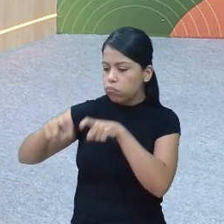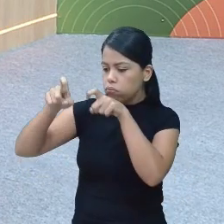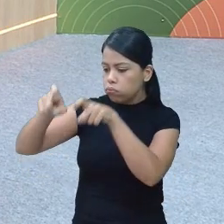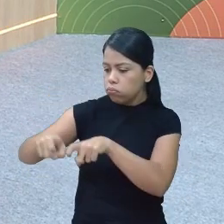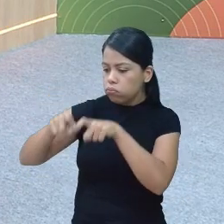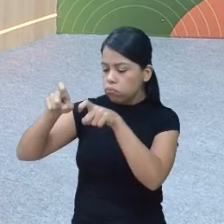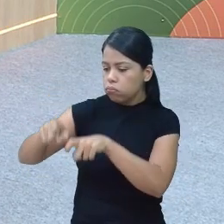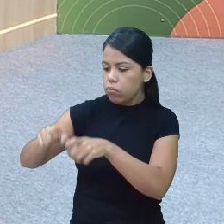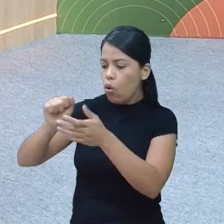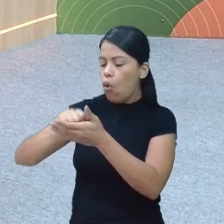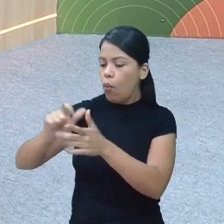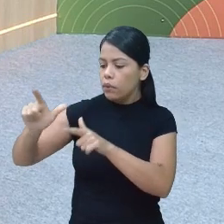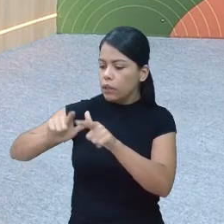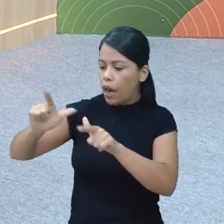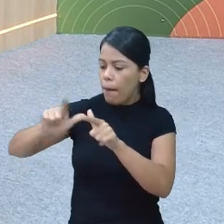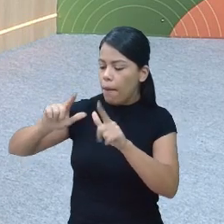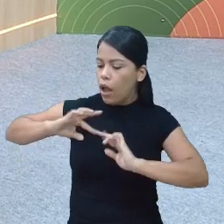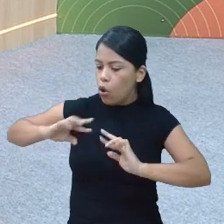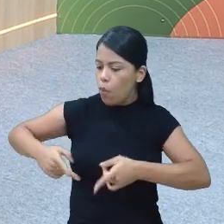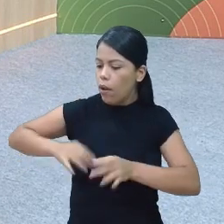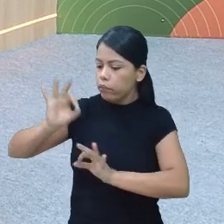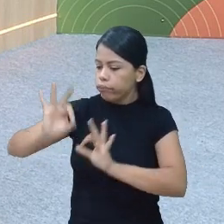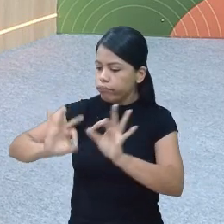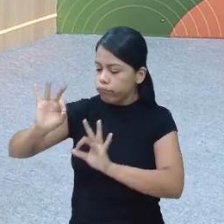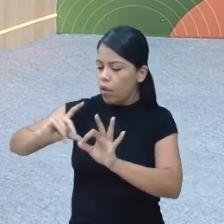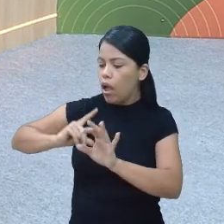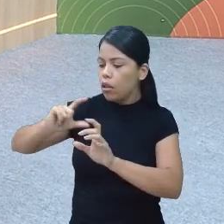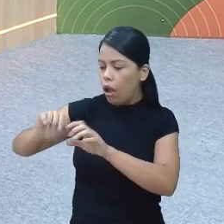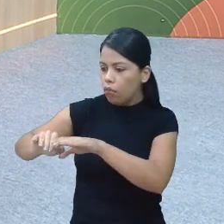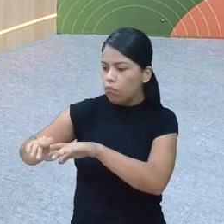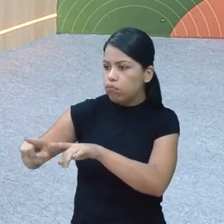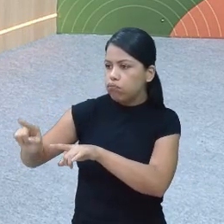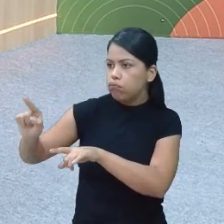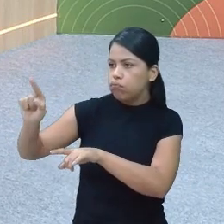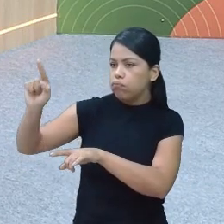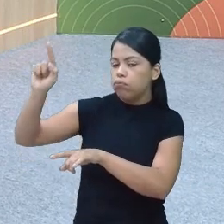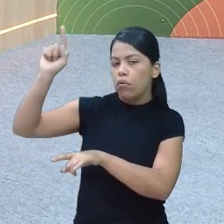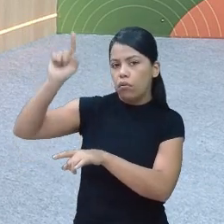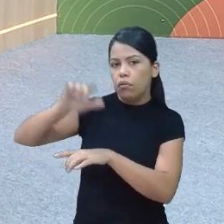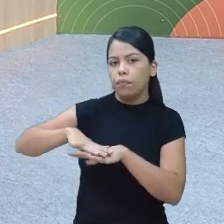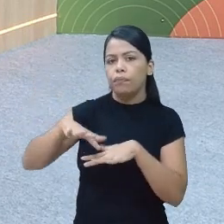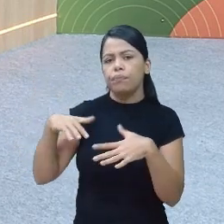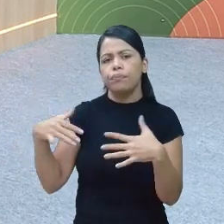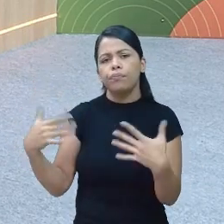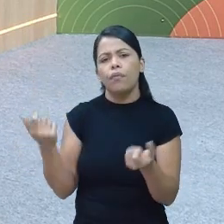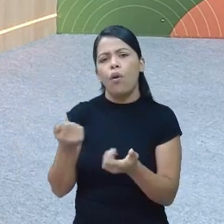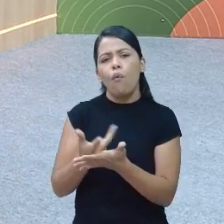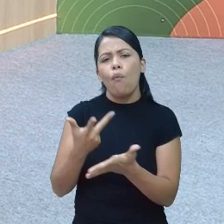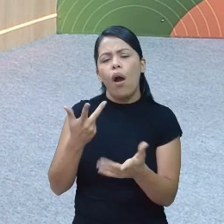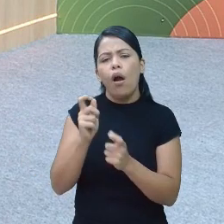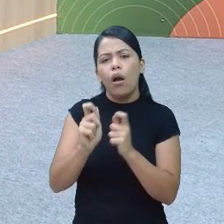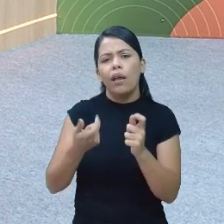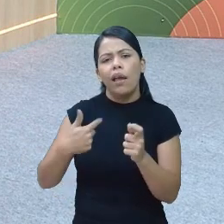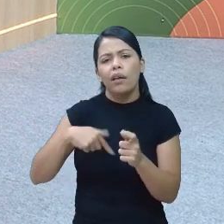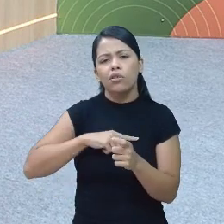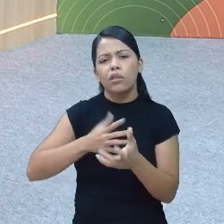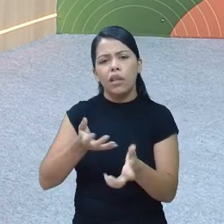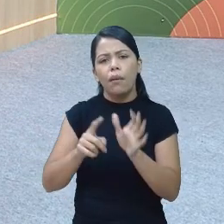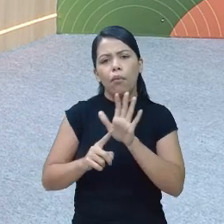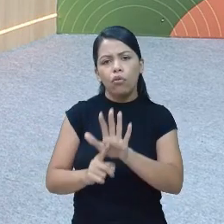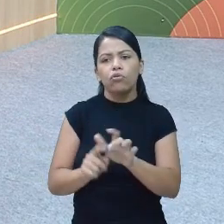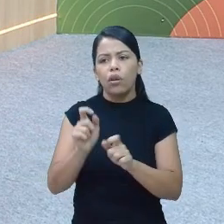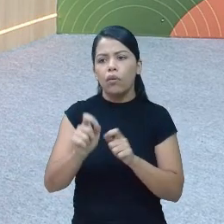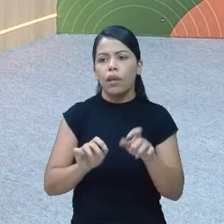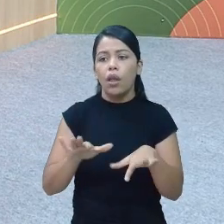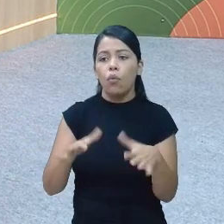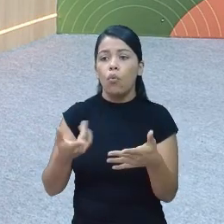humana organizada, você tem uma elevação muito grande do número de pessoas. E qual é o fato que a gente está tentando trazer aqui? Quando a gente